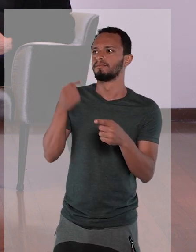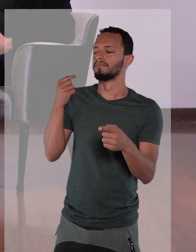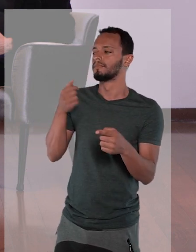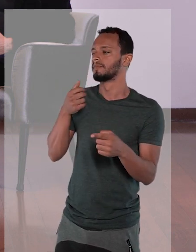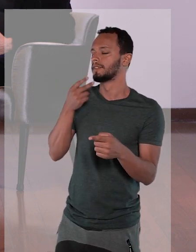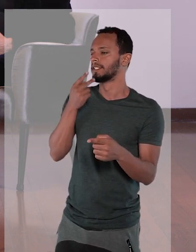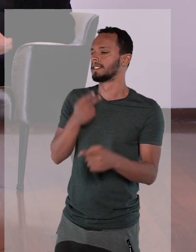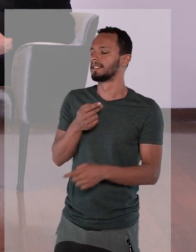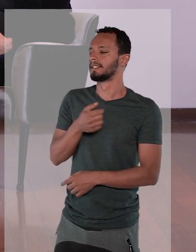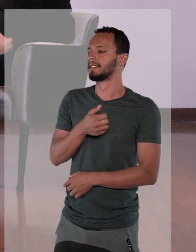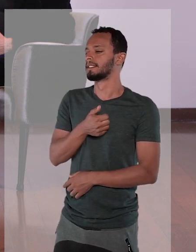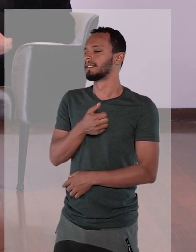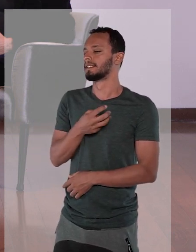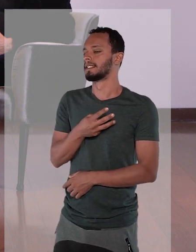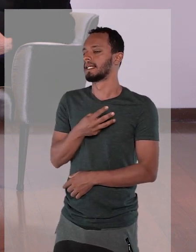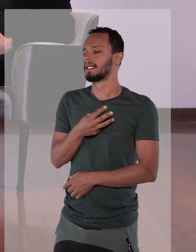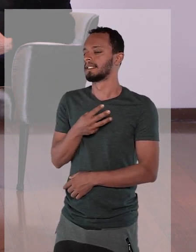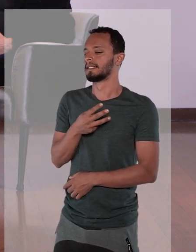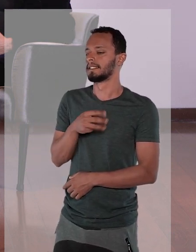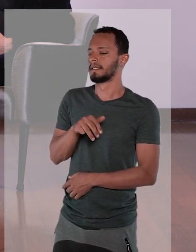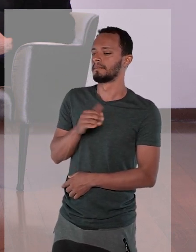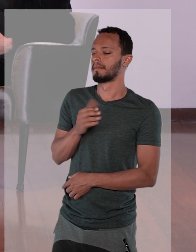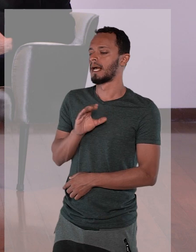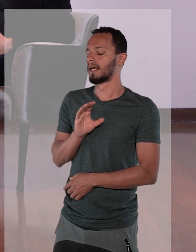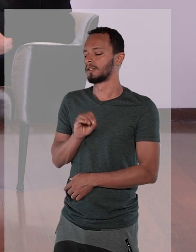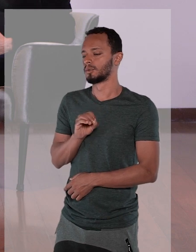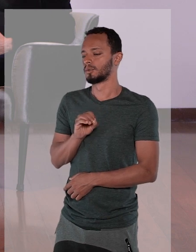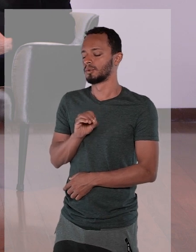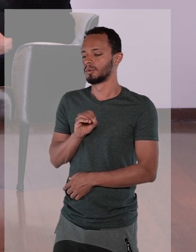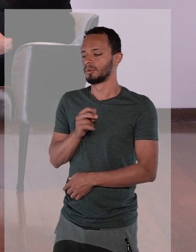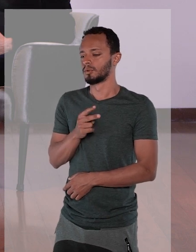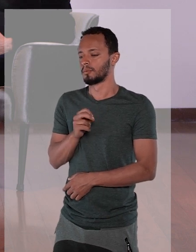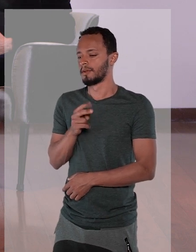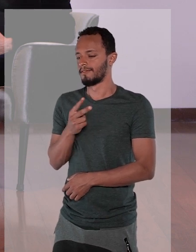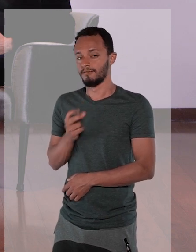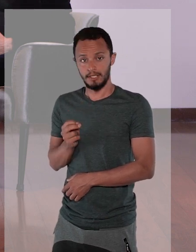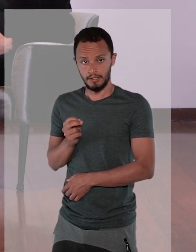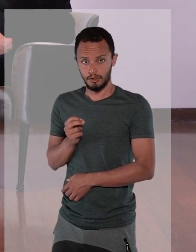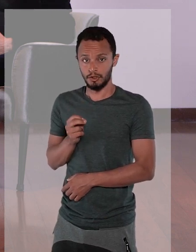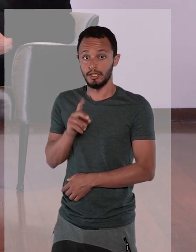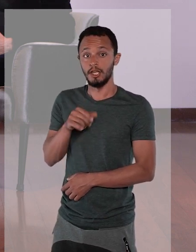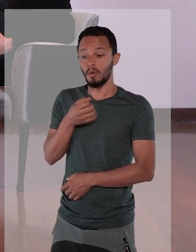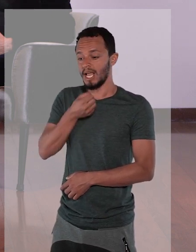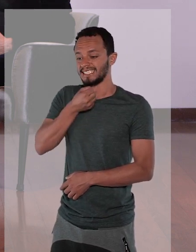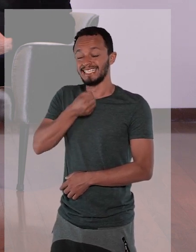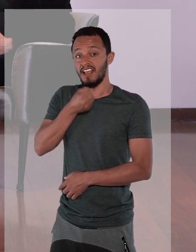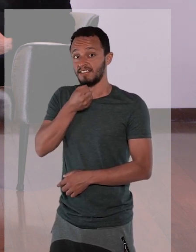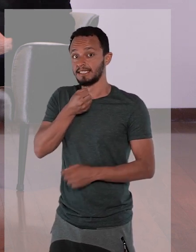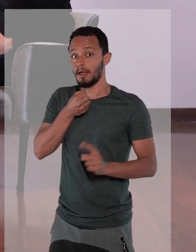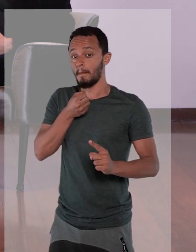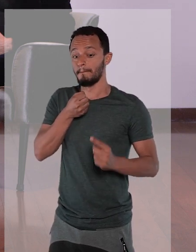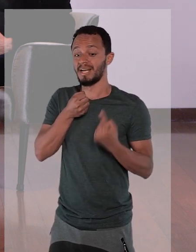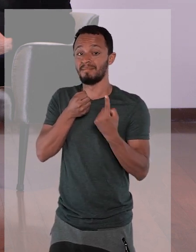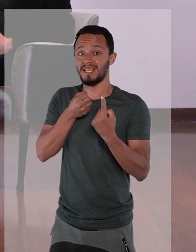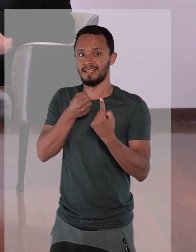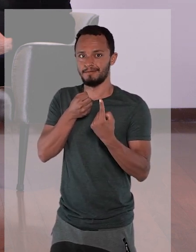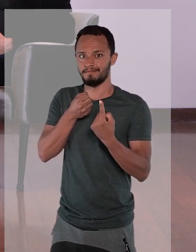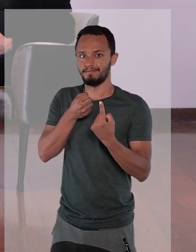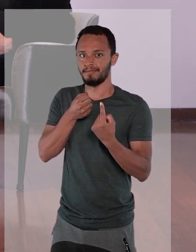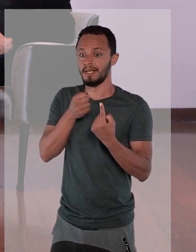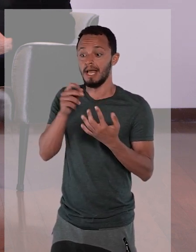14 de março de 2020, eu fiz a minha primeira entrevista pública. Isso aconteceu de uma maneira muito